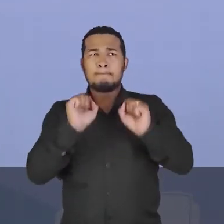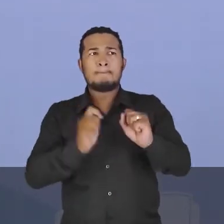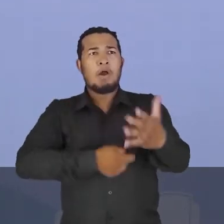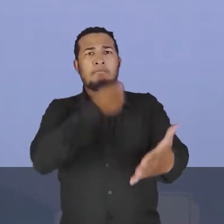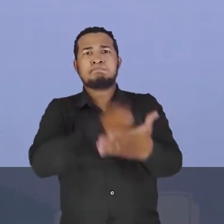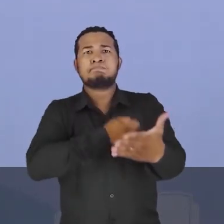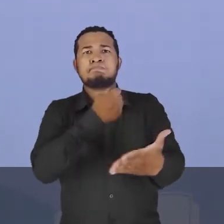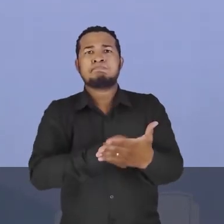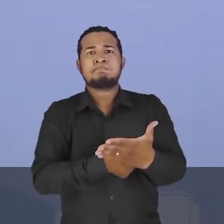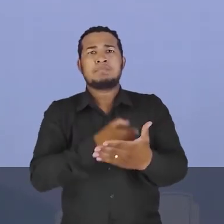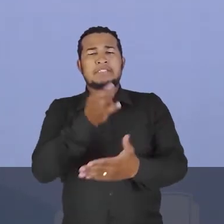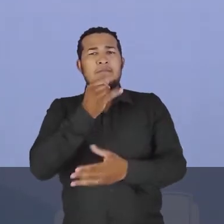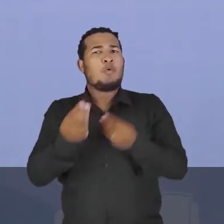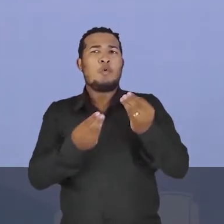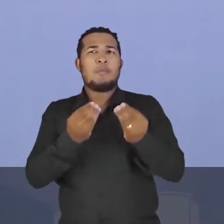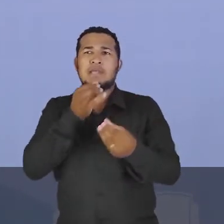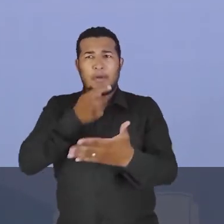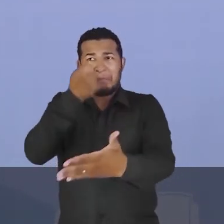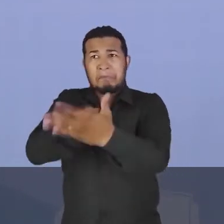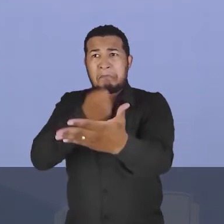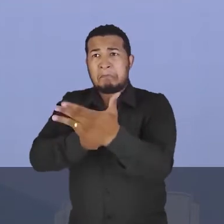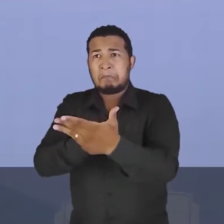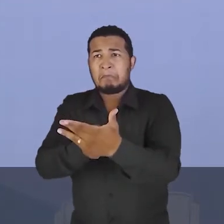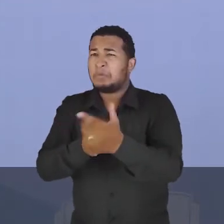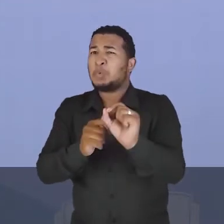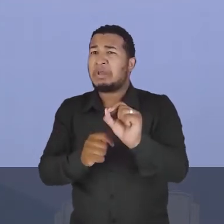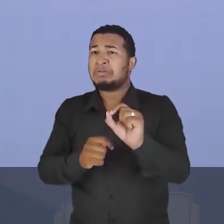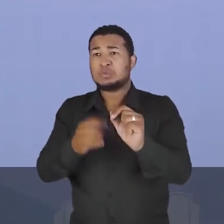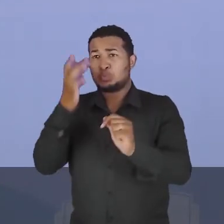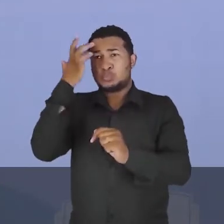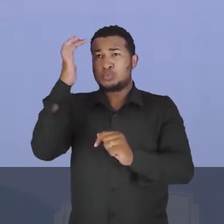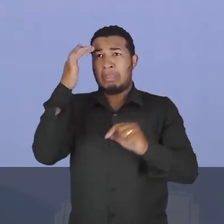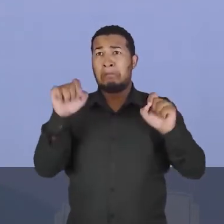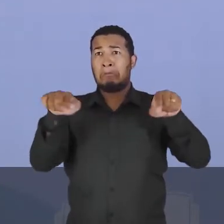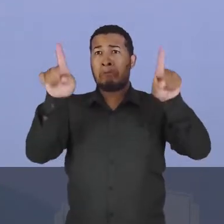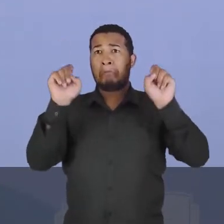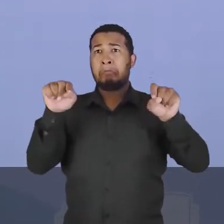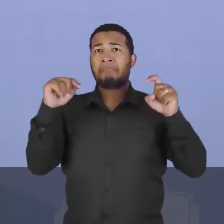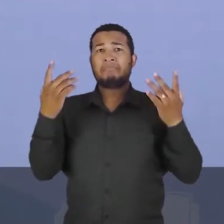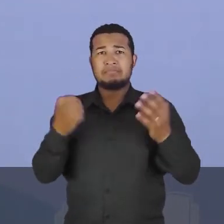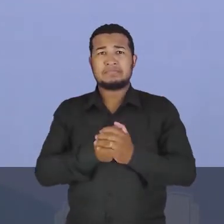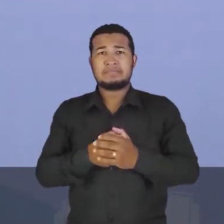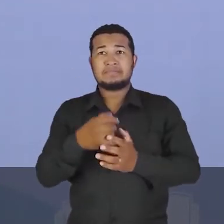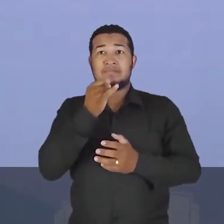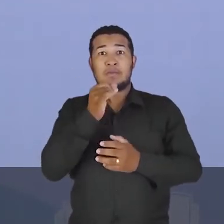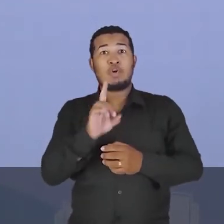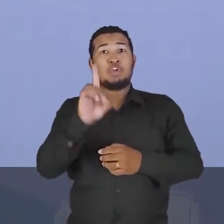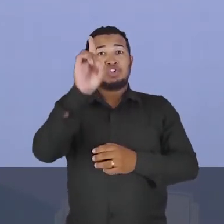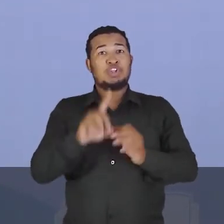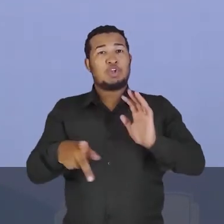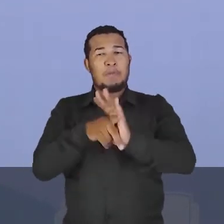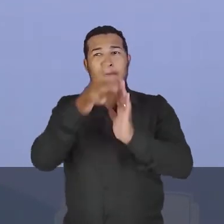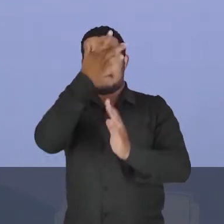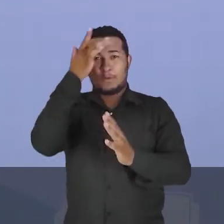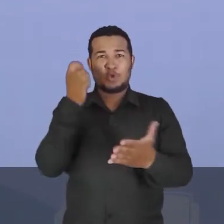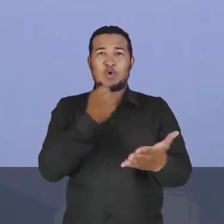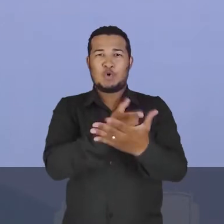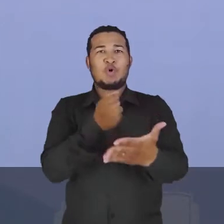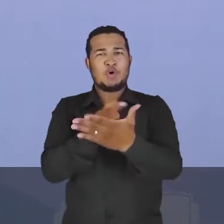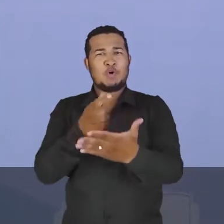gente reivindica uma coisa que a gente não sabe o que é? Então, vou dar um exemplo claro. O exemplo é a questão dos direitos do consumidor. É uma coisa até